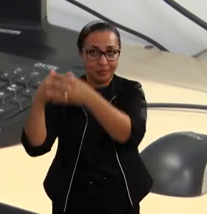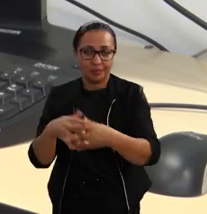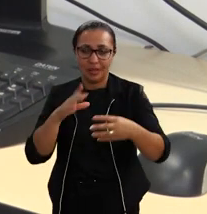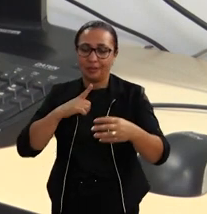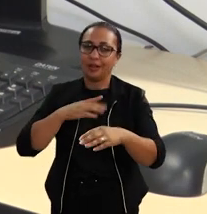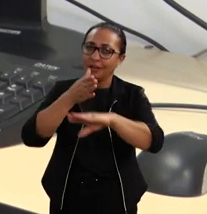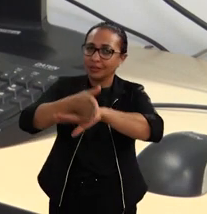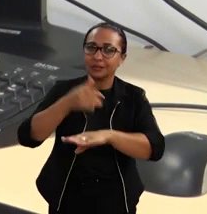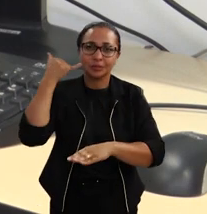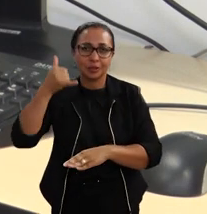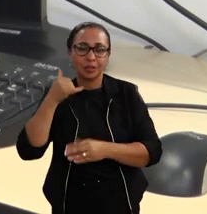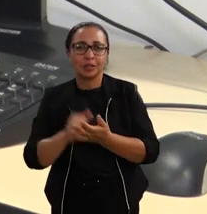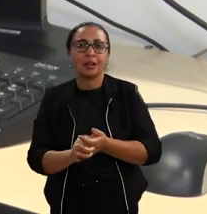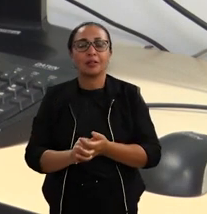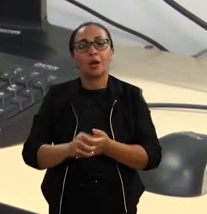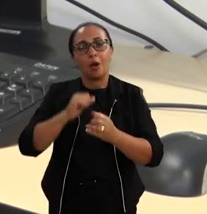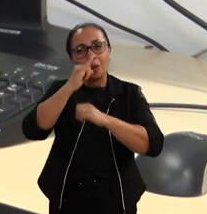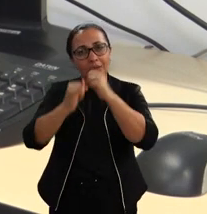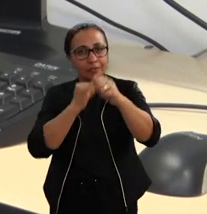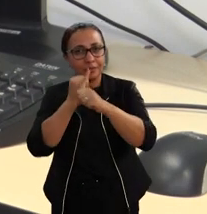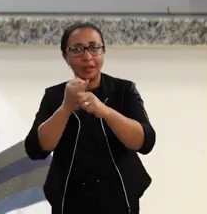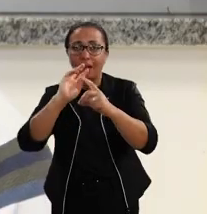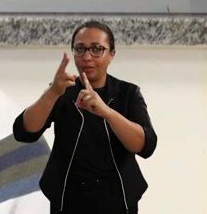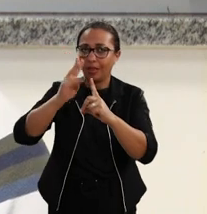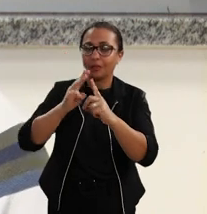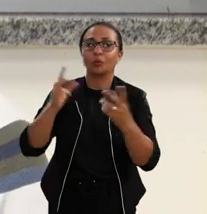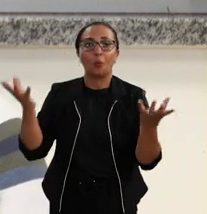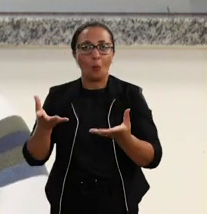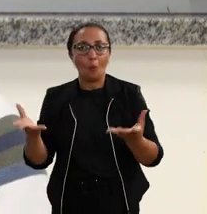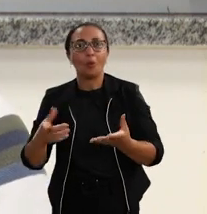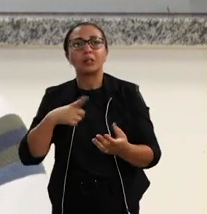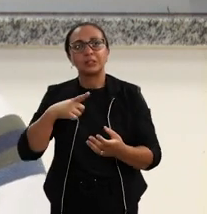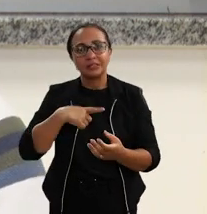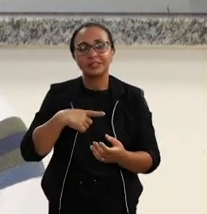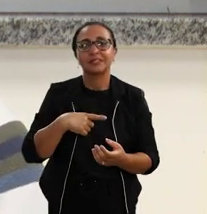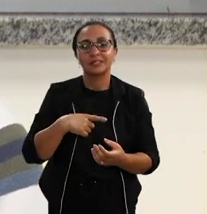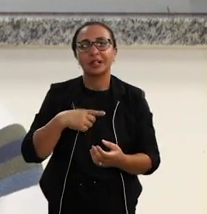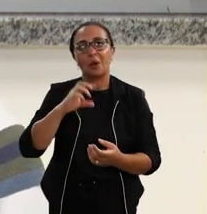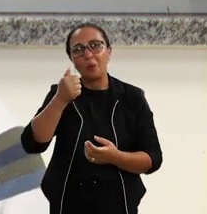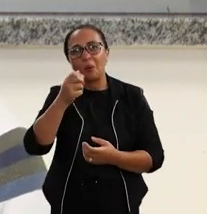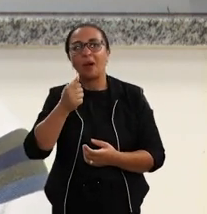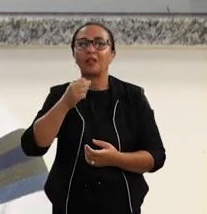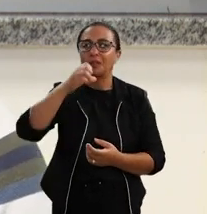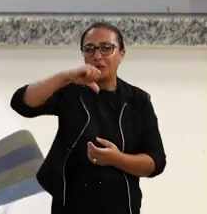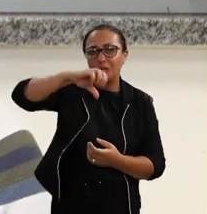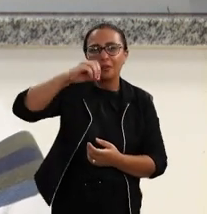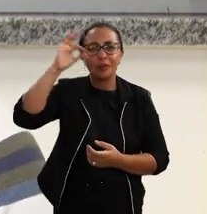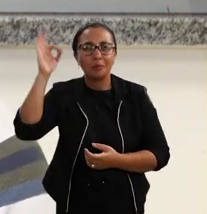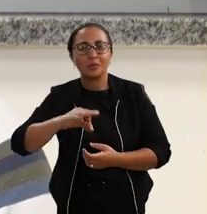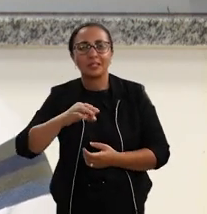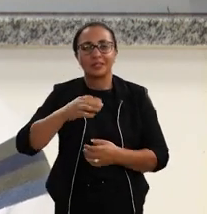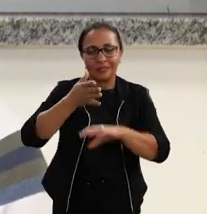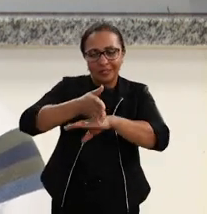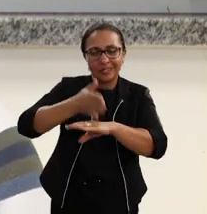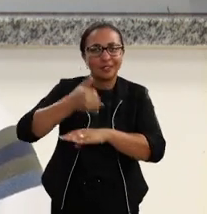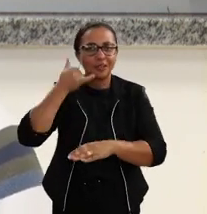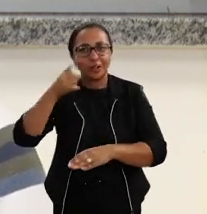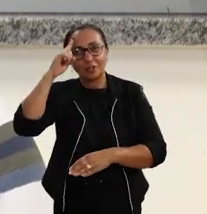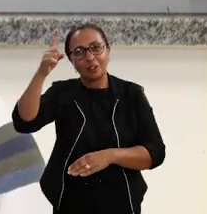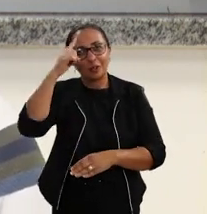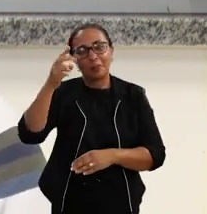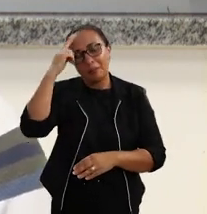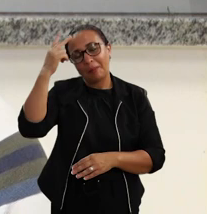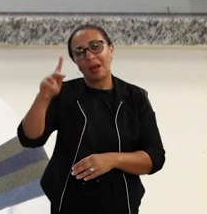dos motoristas tinham acesso ao celular com internet. Hoje a gente tem quase 90% acesso ao celular